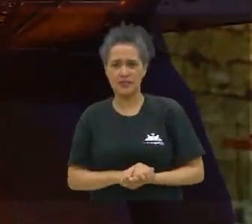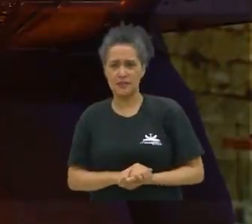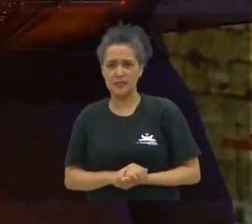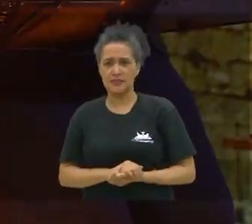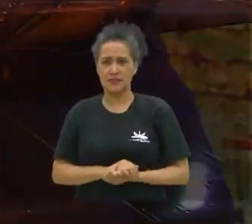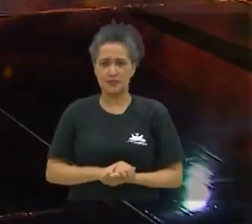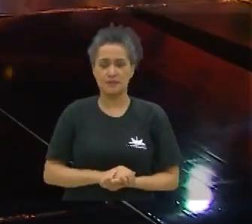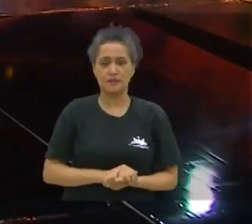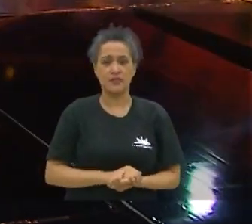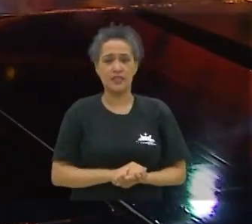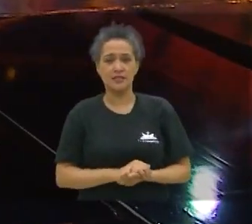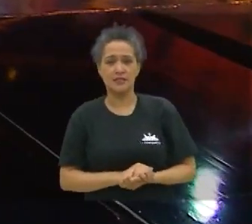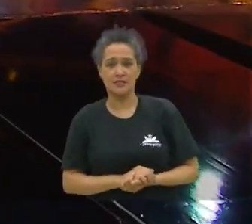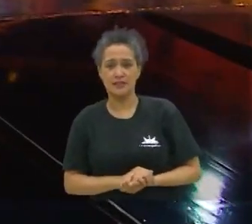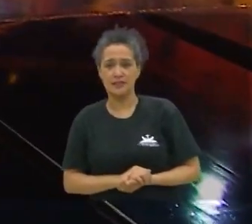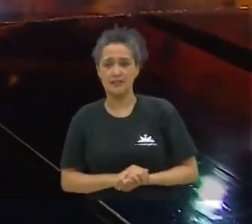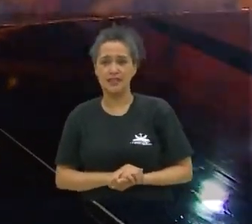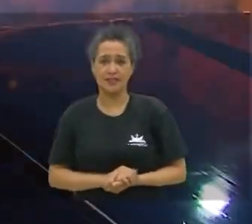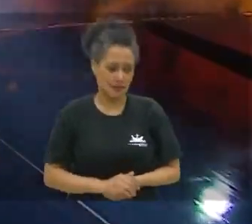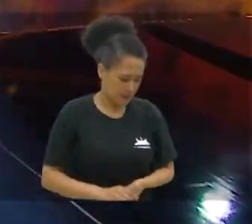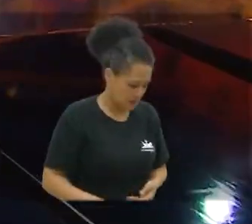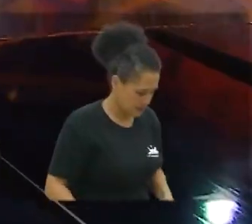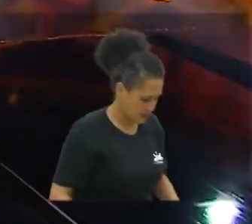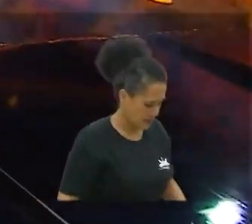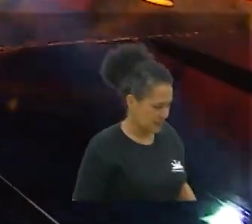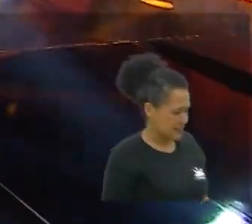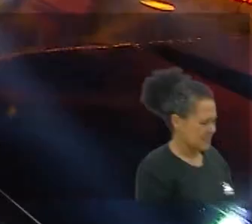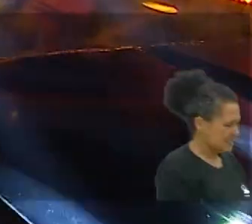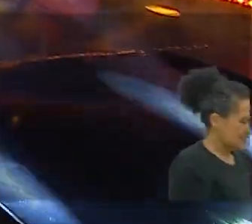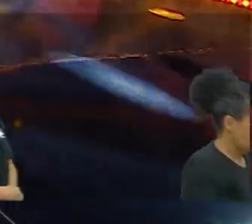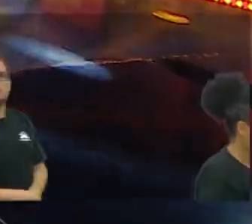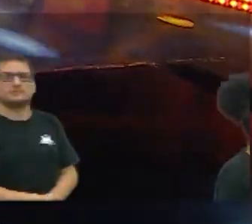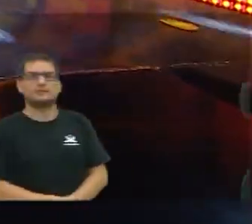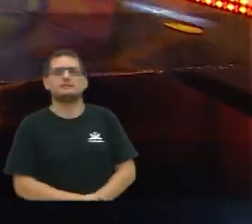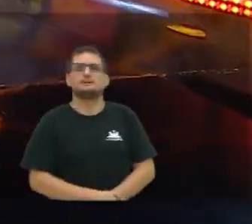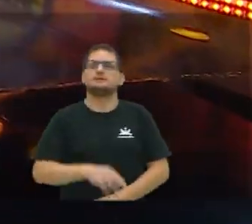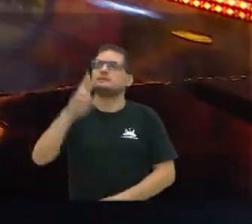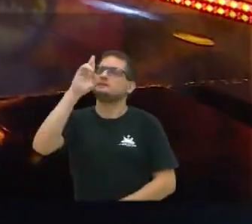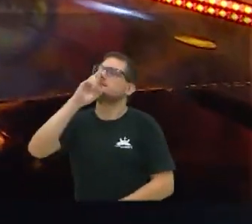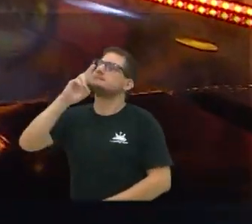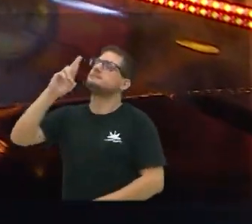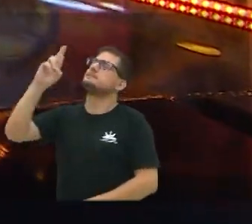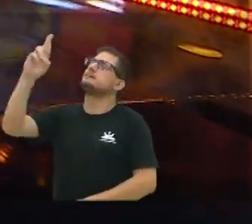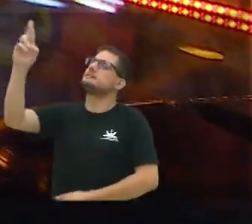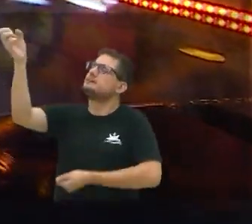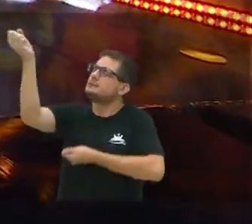Batiza-me, Senhor, com teu Espírito.